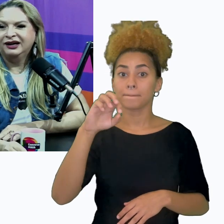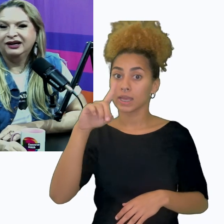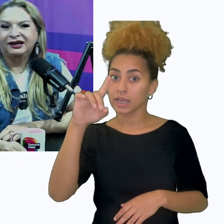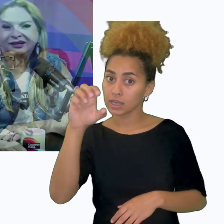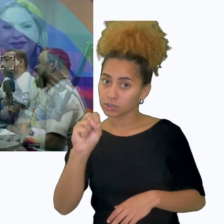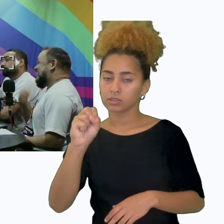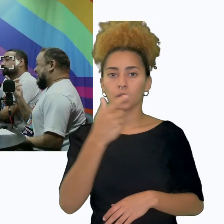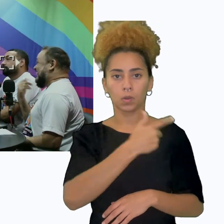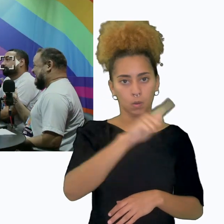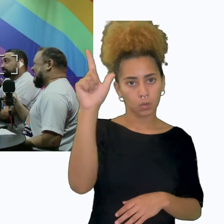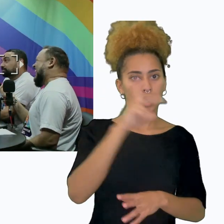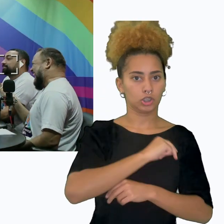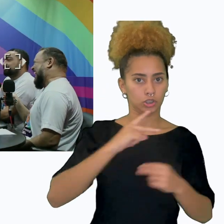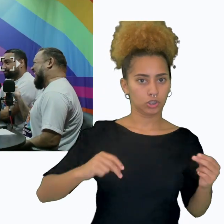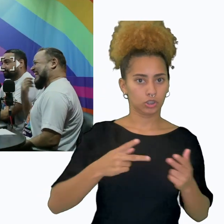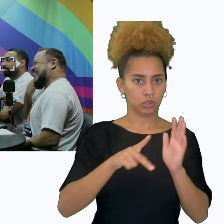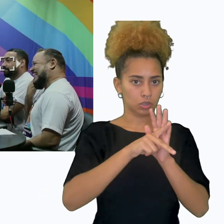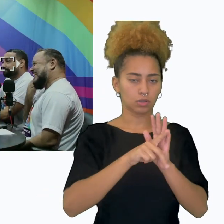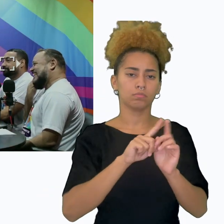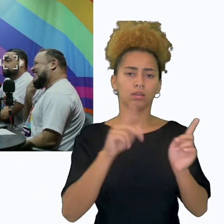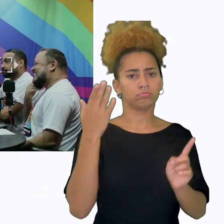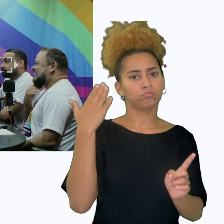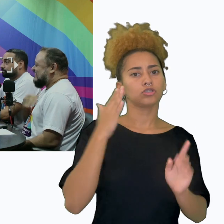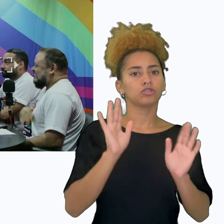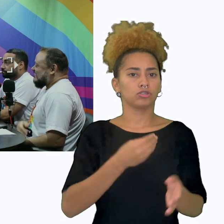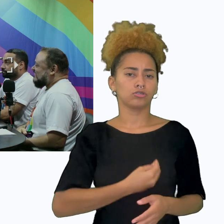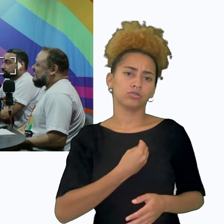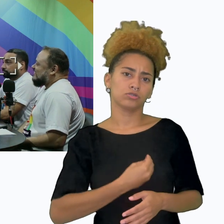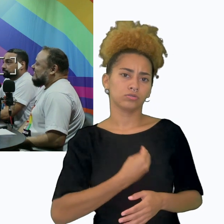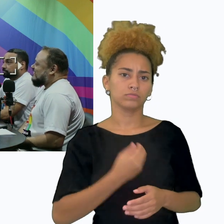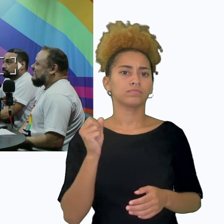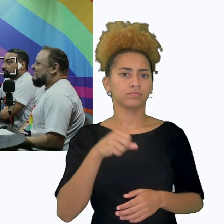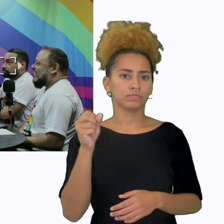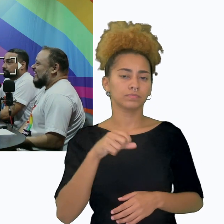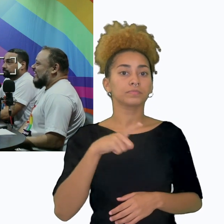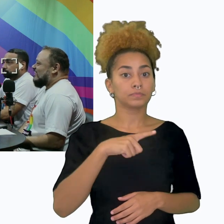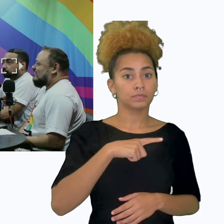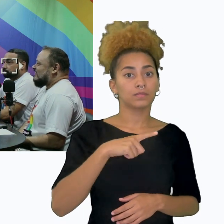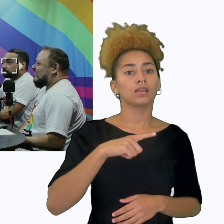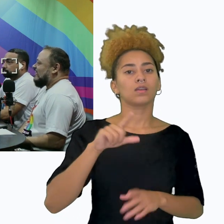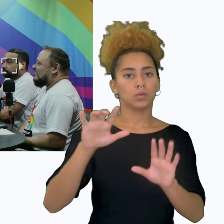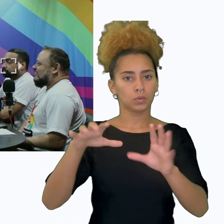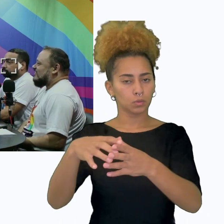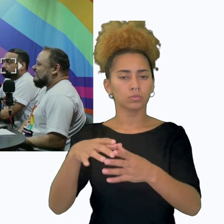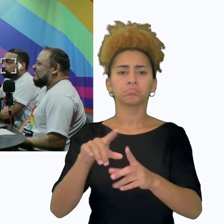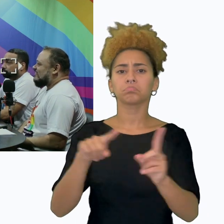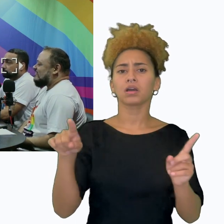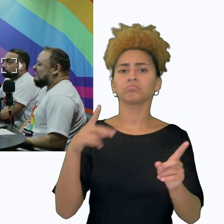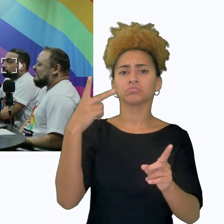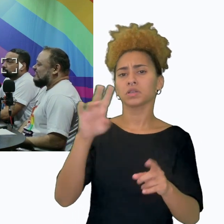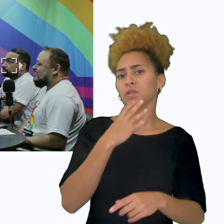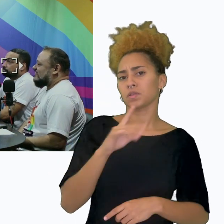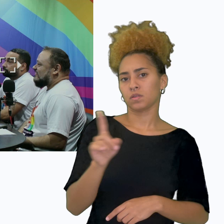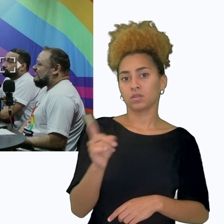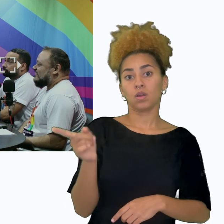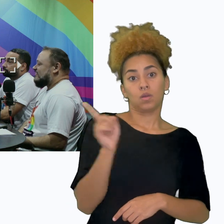Demi Cruz, não. A Demi é estilista, né? Era o Demi Mas a Mendes. também já era da época, né? Ou não? Já, porque Metamorfose? existiu Metamorfose nessa época, só que